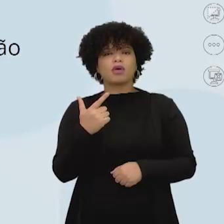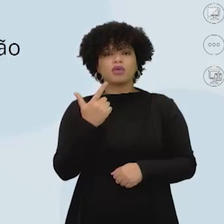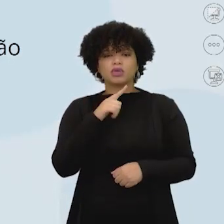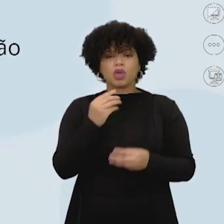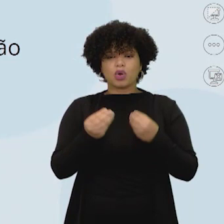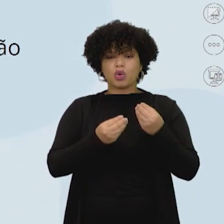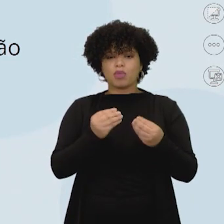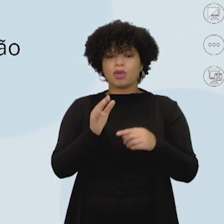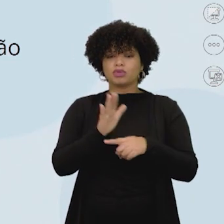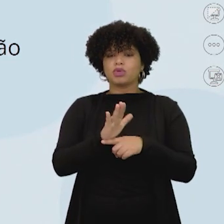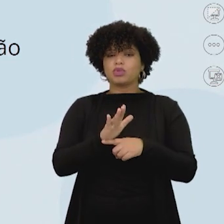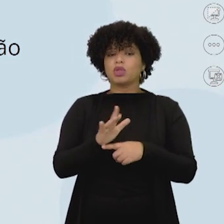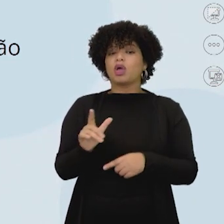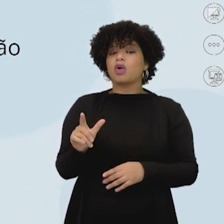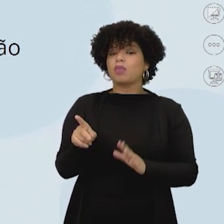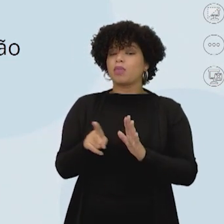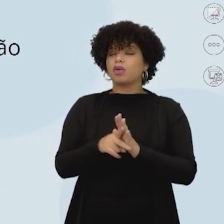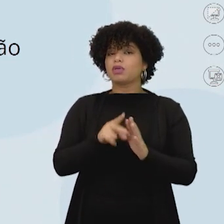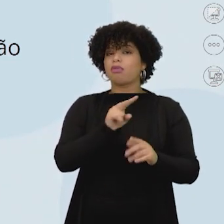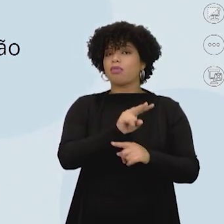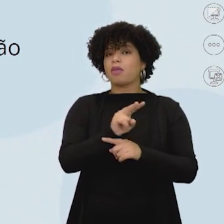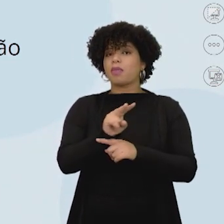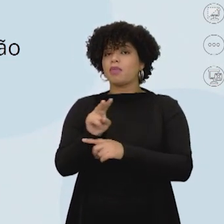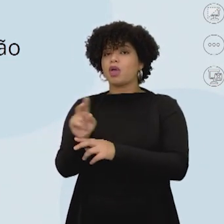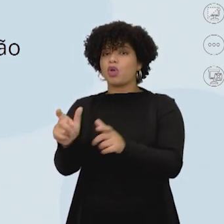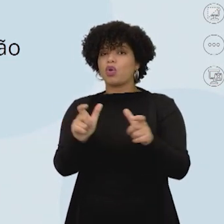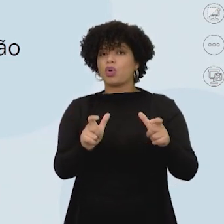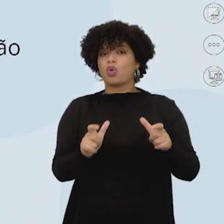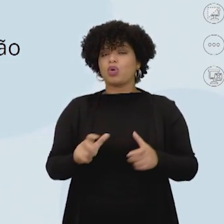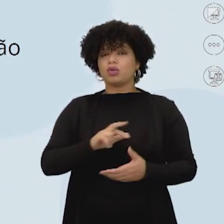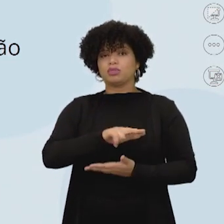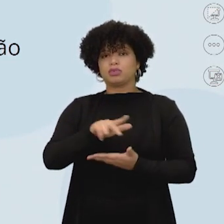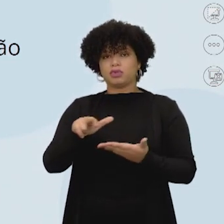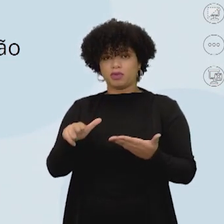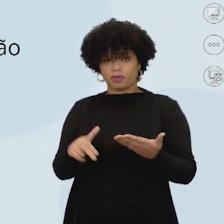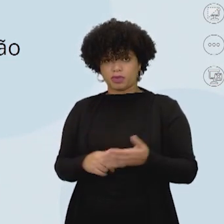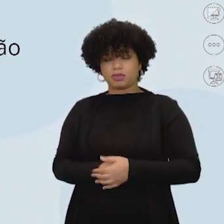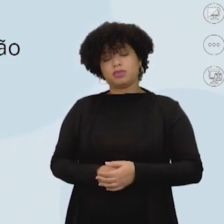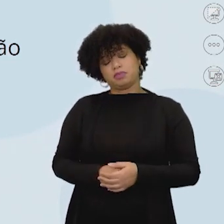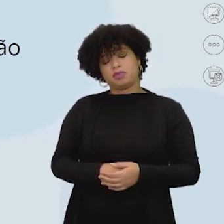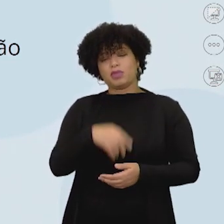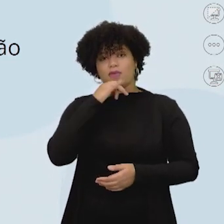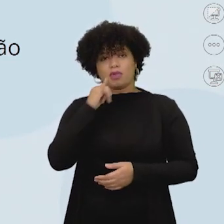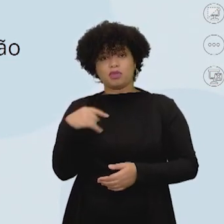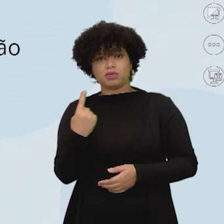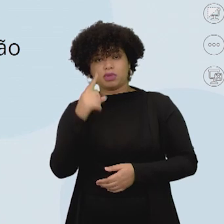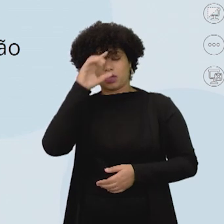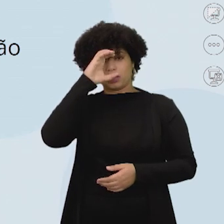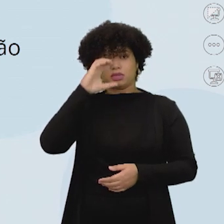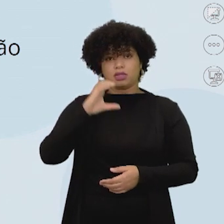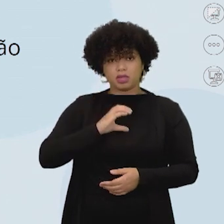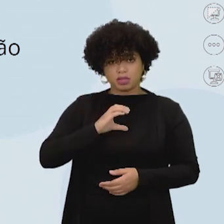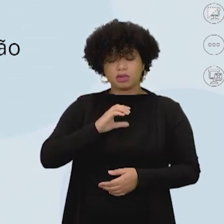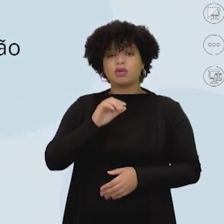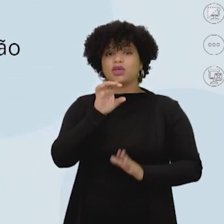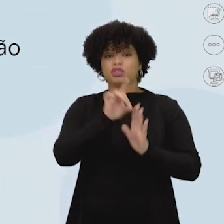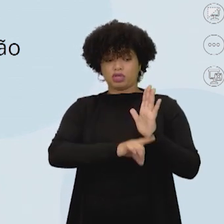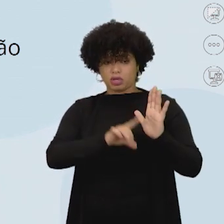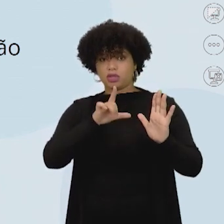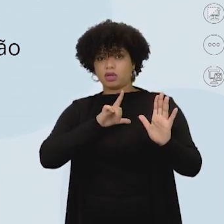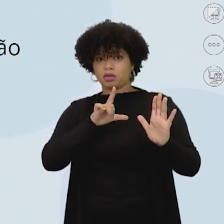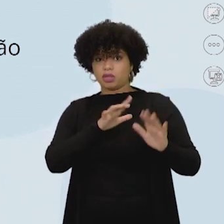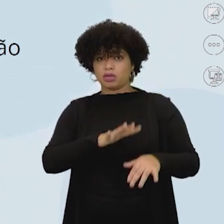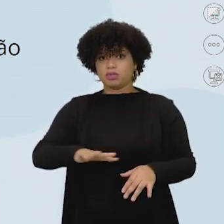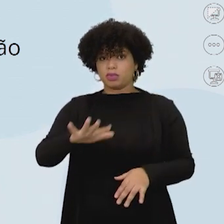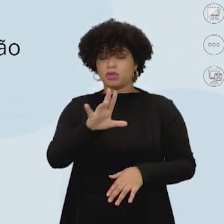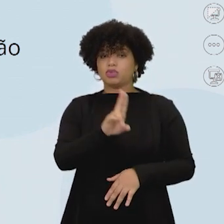para auxiliarmos na manutenção ou na preservação desses espaços, né? Então, você é cidadão que tem direito a usar os espaços quando